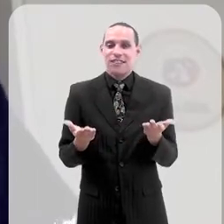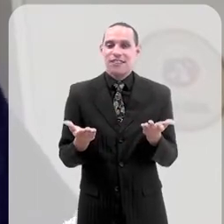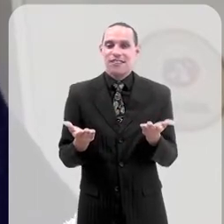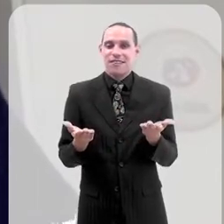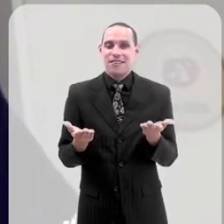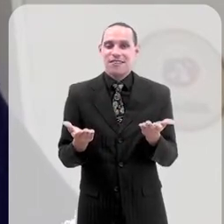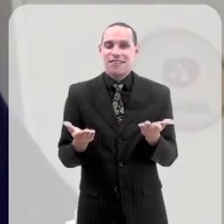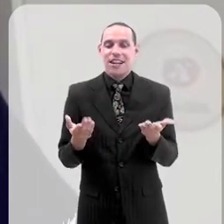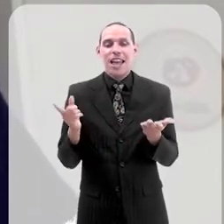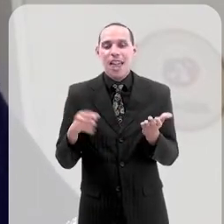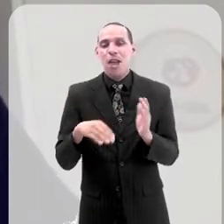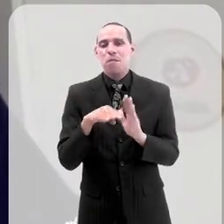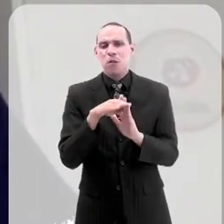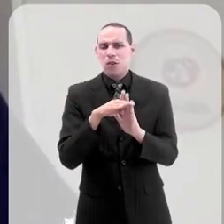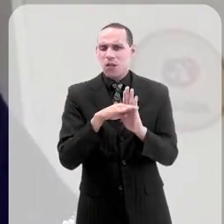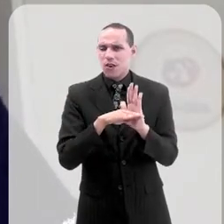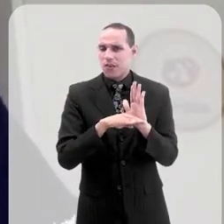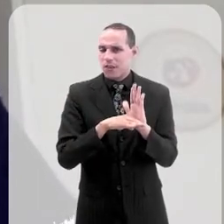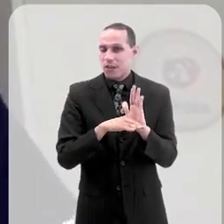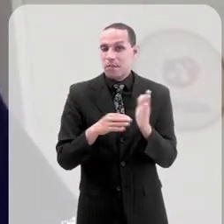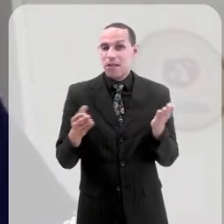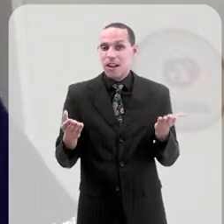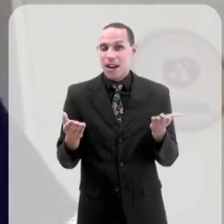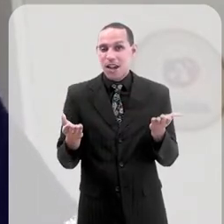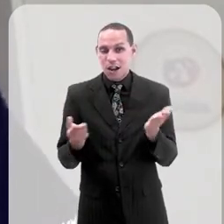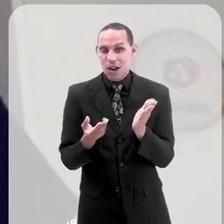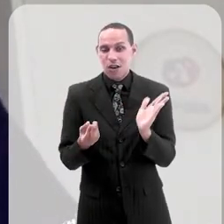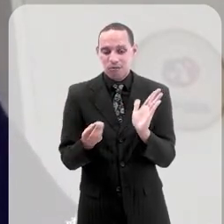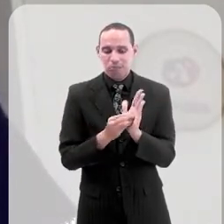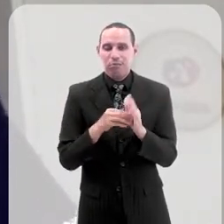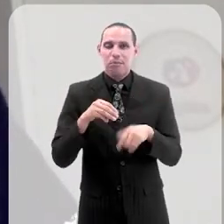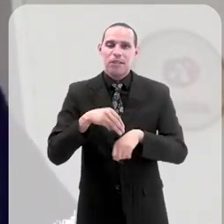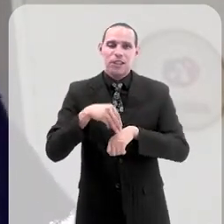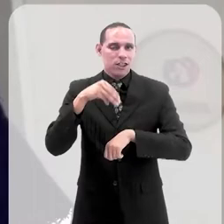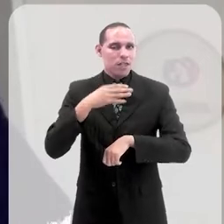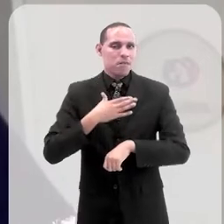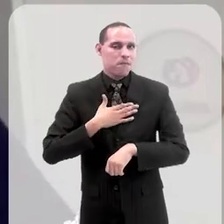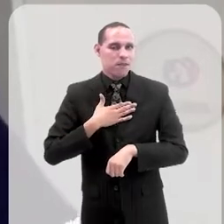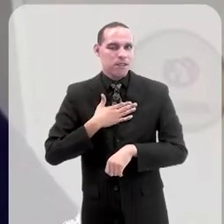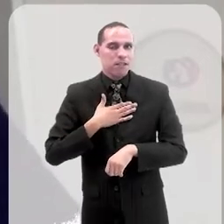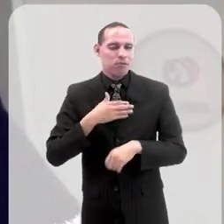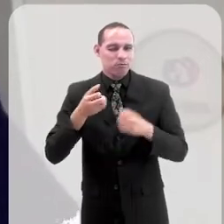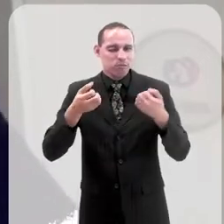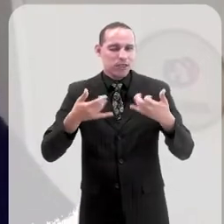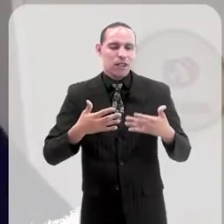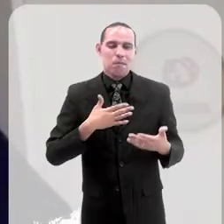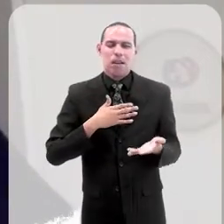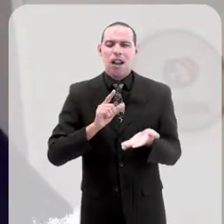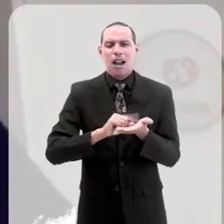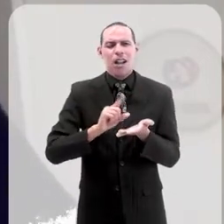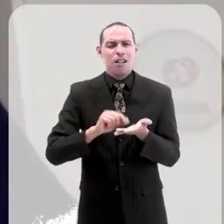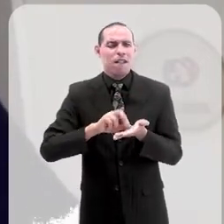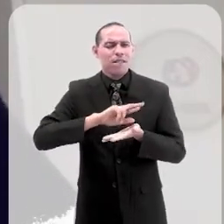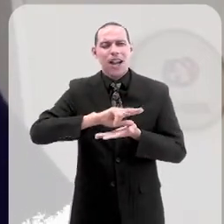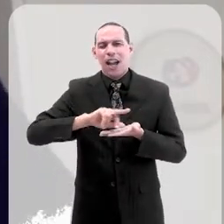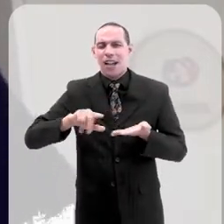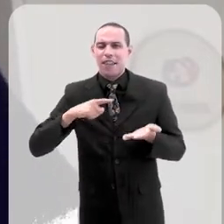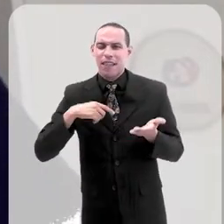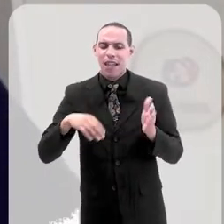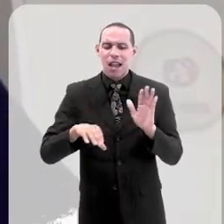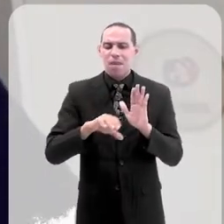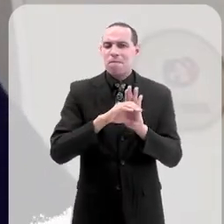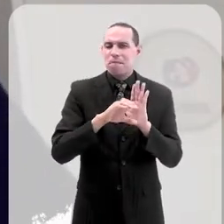programa que está descrito no meu mestrado, tá, pela minha dissertação, e tem vários artigos, vários capítulos de livro, e